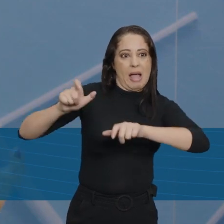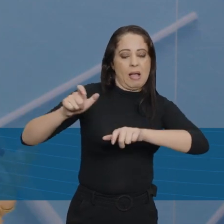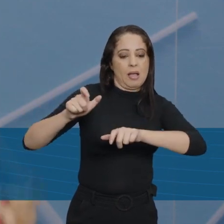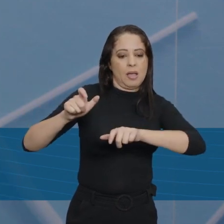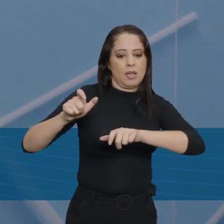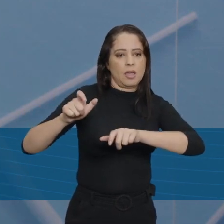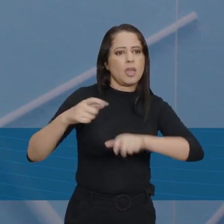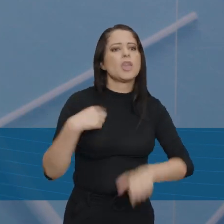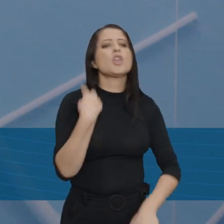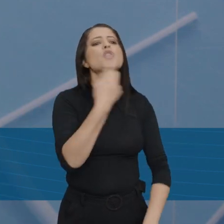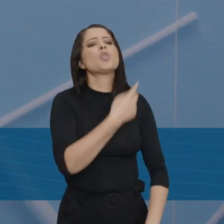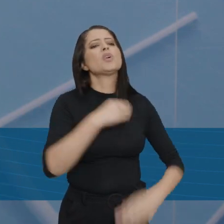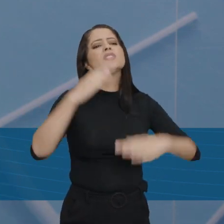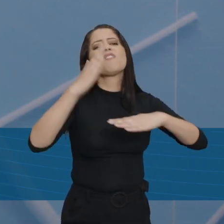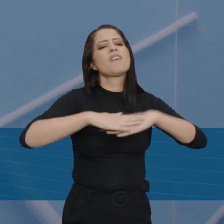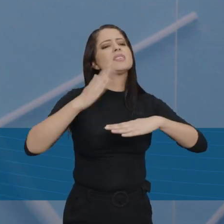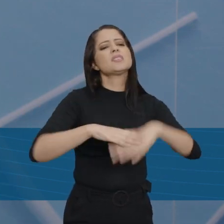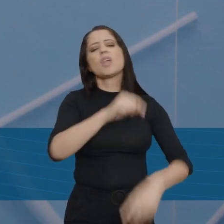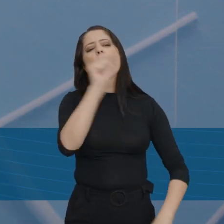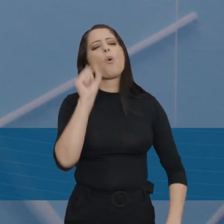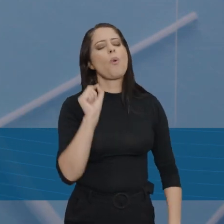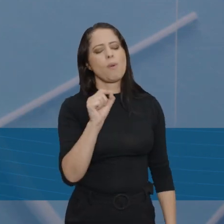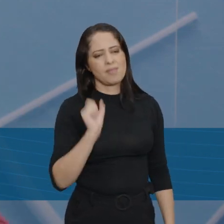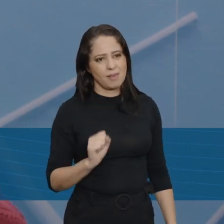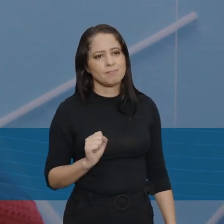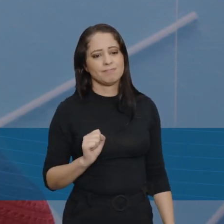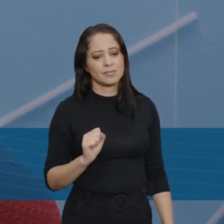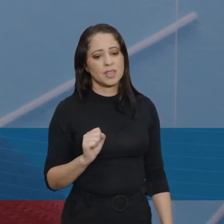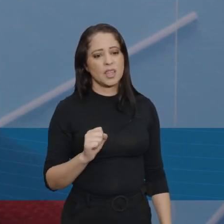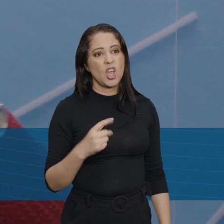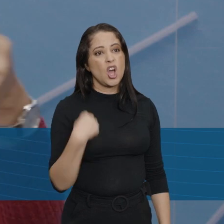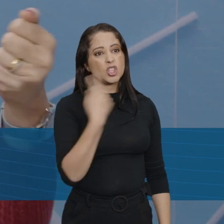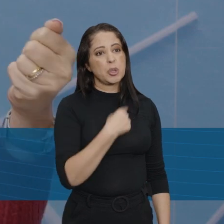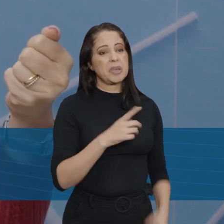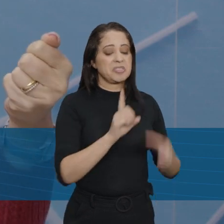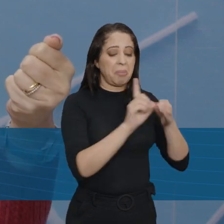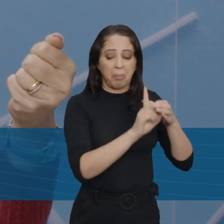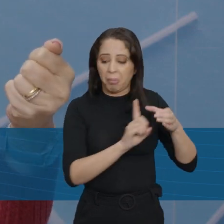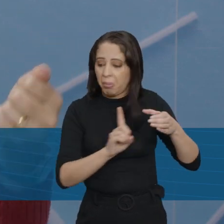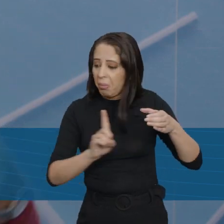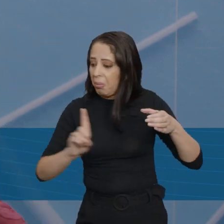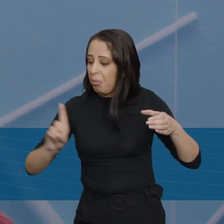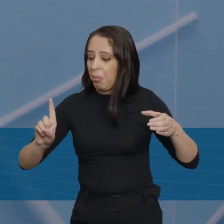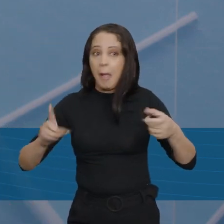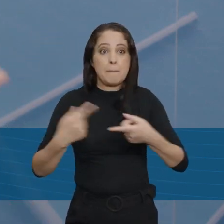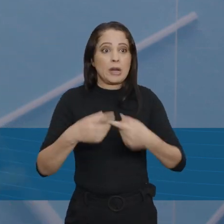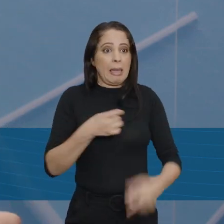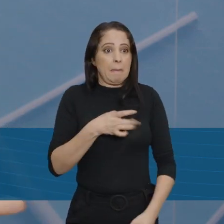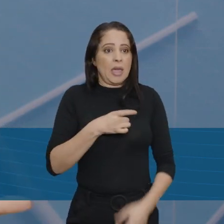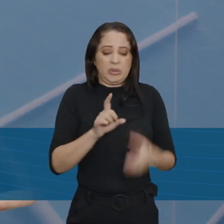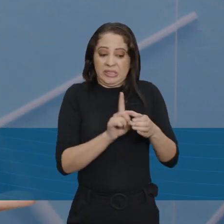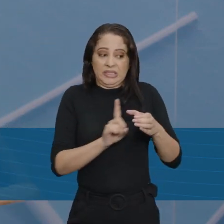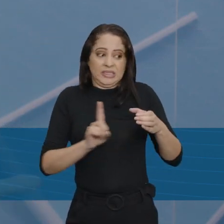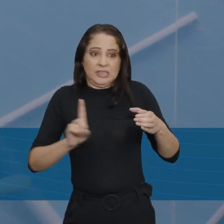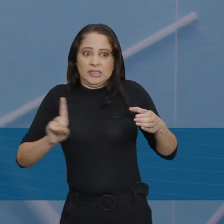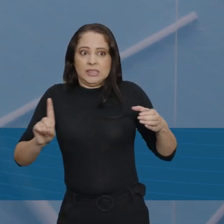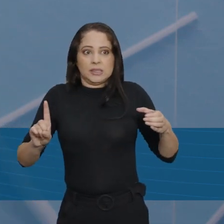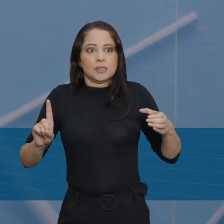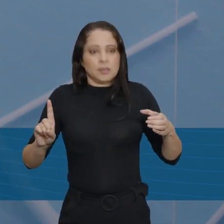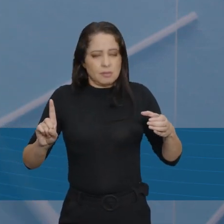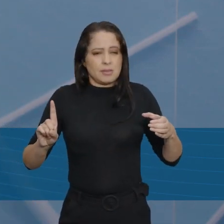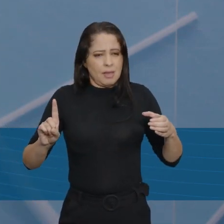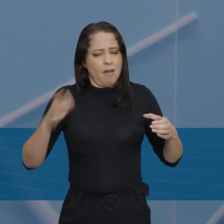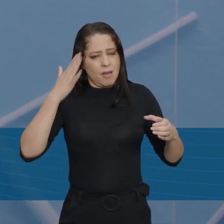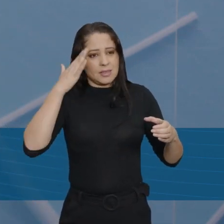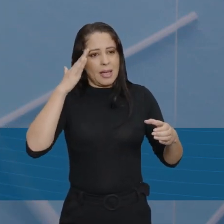né? O que a gente tem feito socialmente, né? A gente tem cada vez mais se isolado, porque a gente está com medo. Né, quando